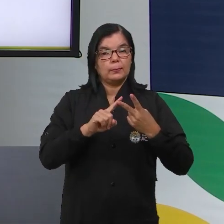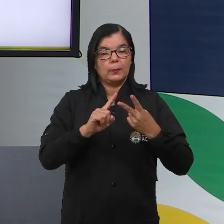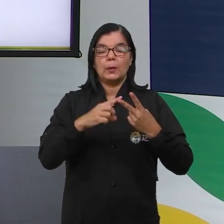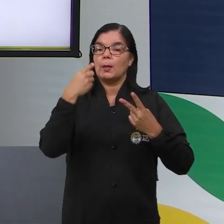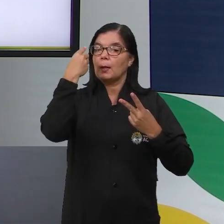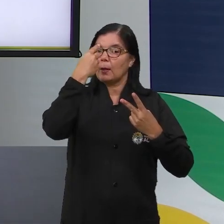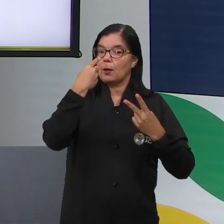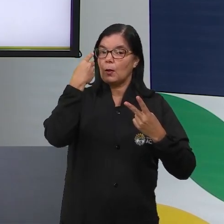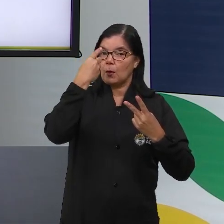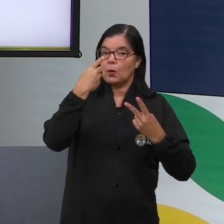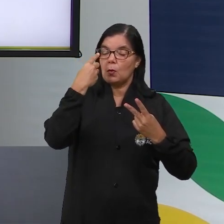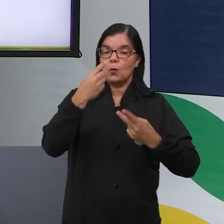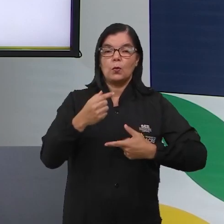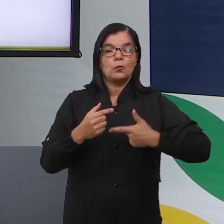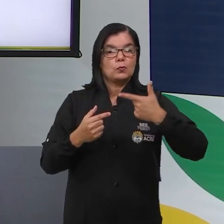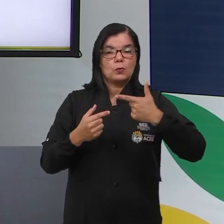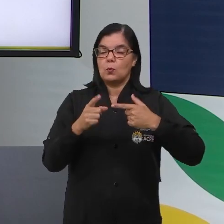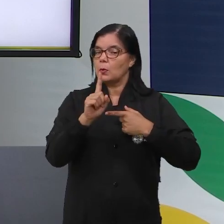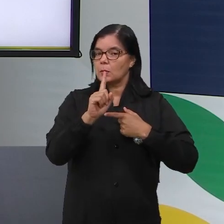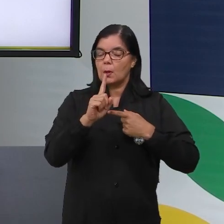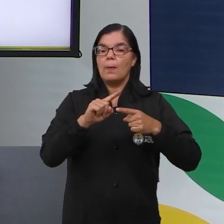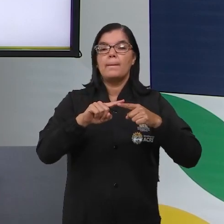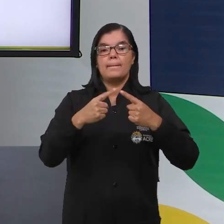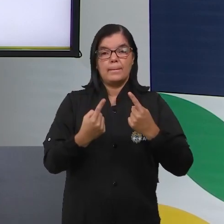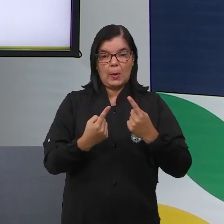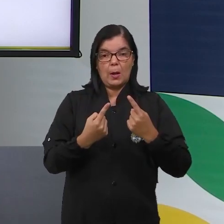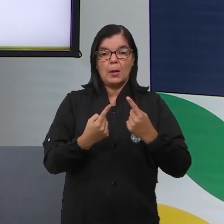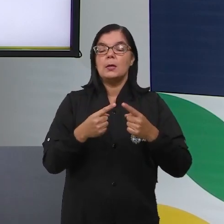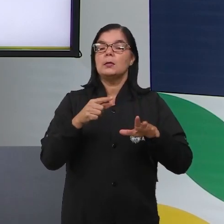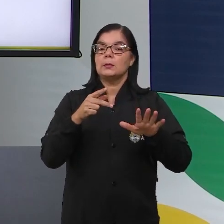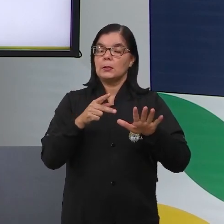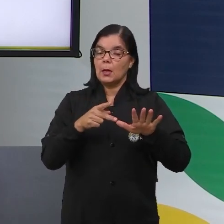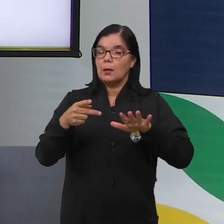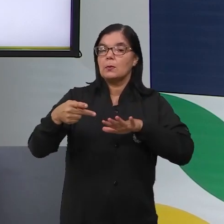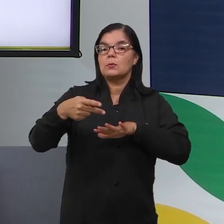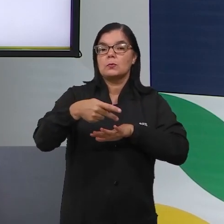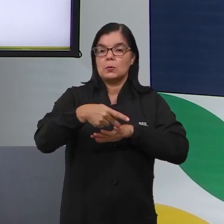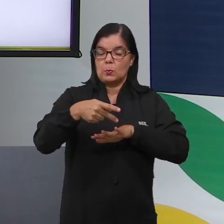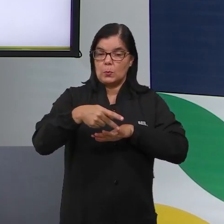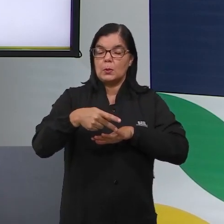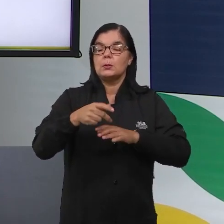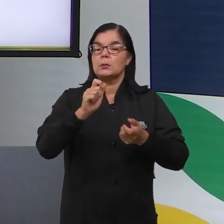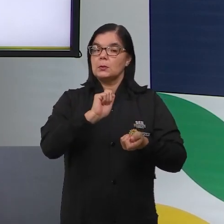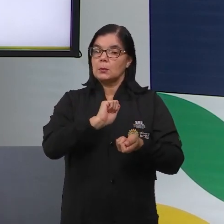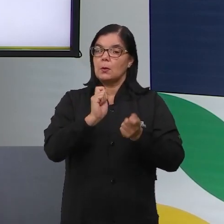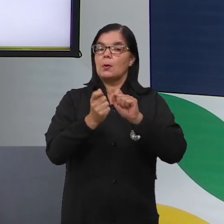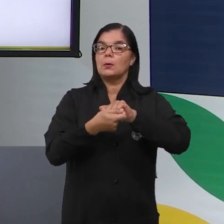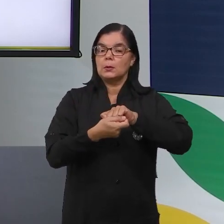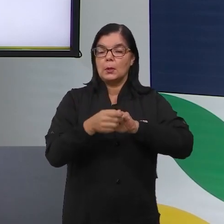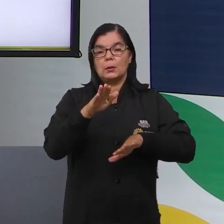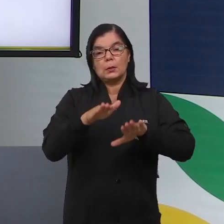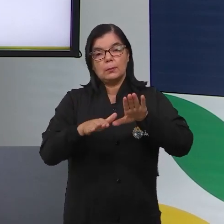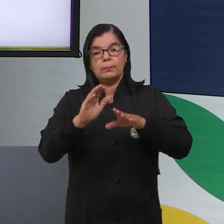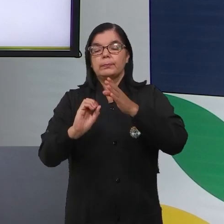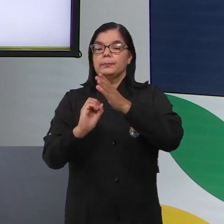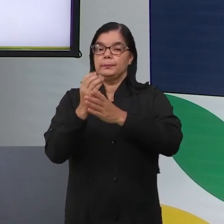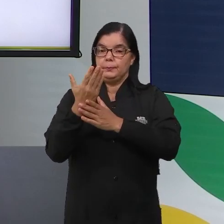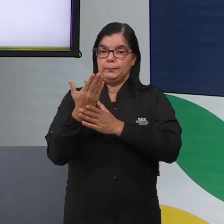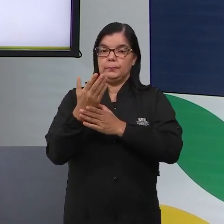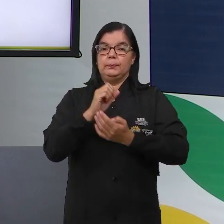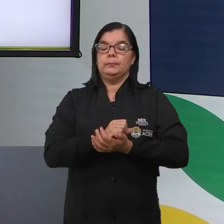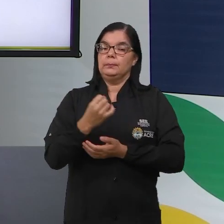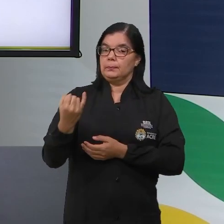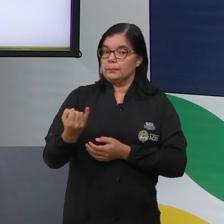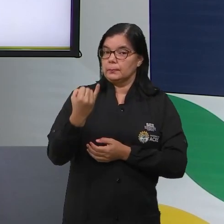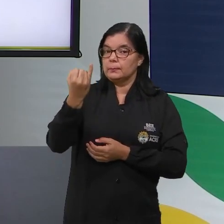o espanhol fica em segundo plano? Não, ele tem as suas prioridades e adequações a depender da competição que esteja acontecendo. O